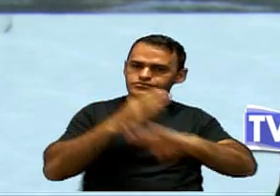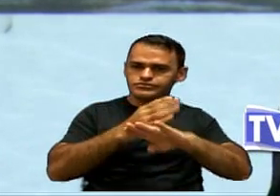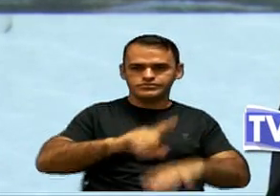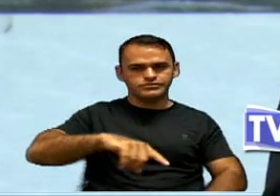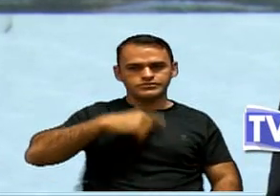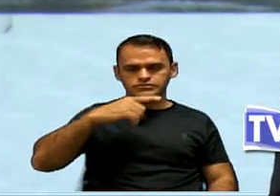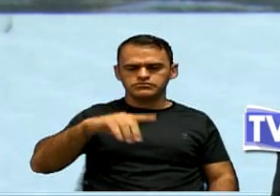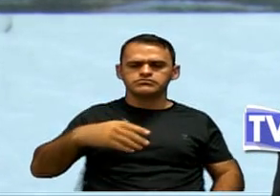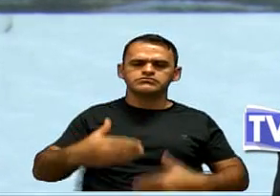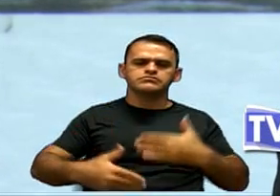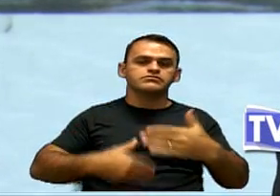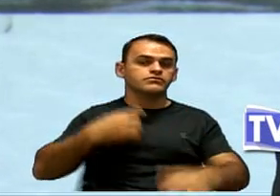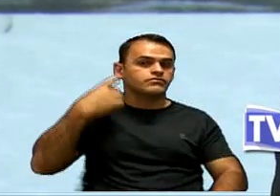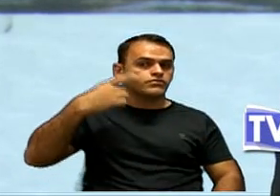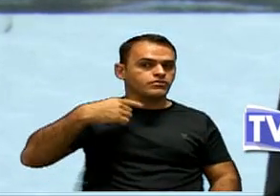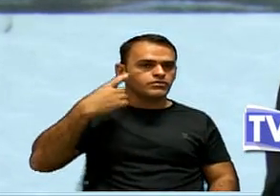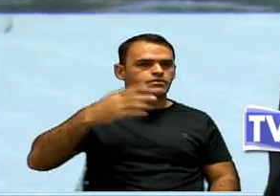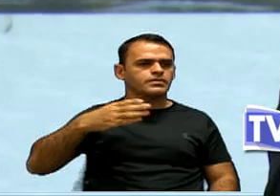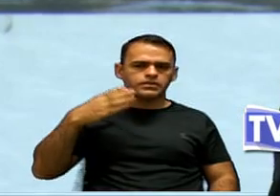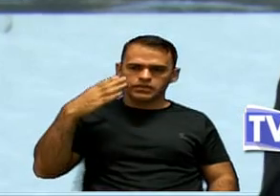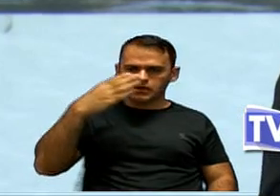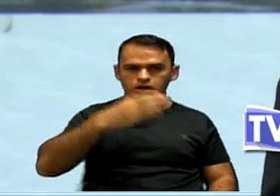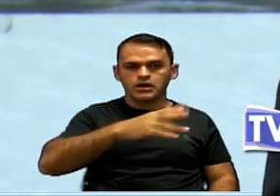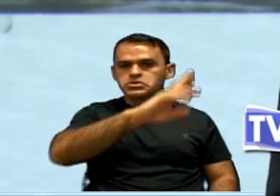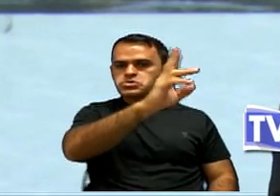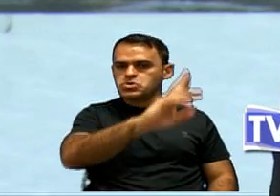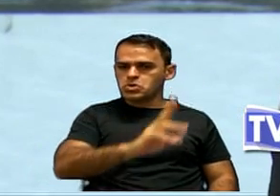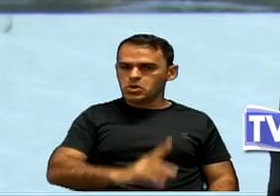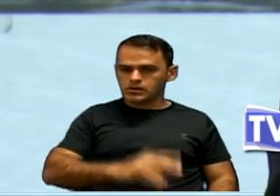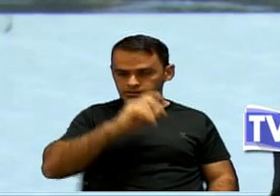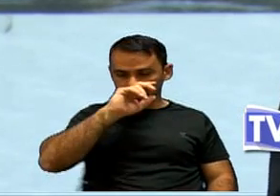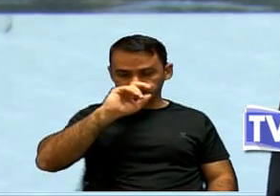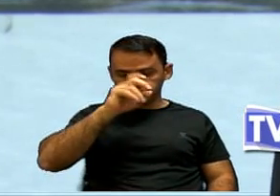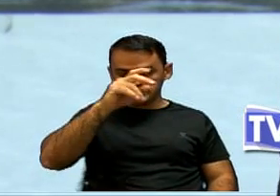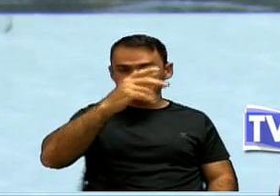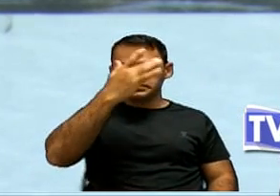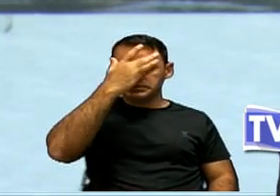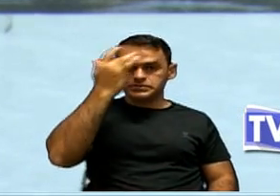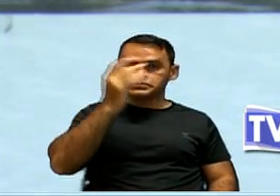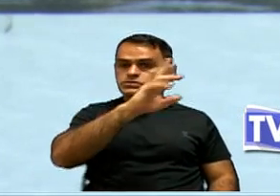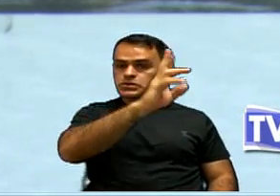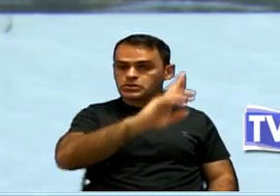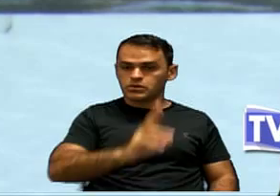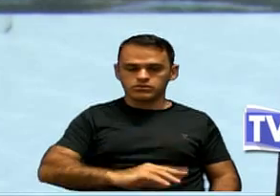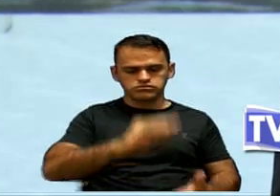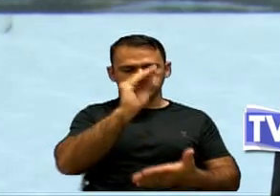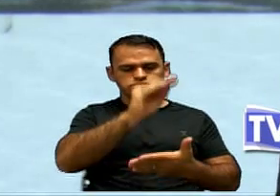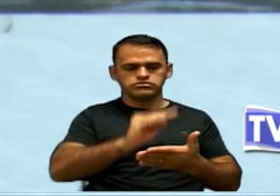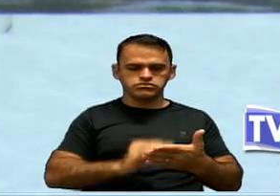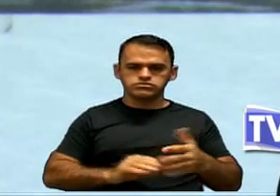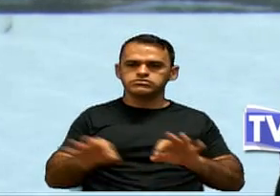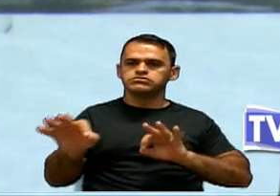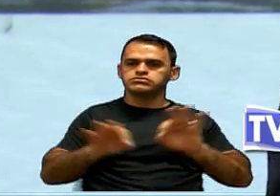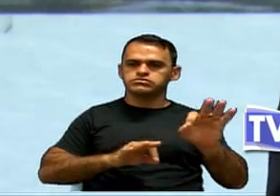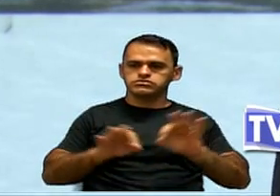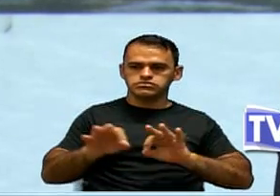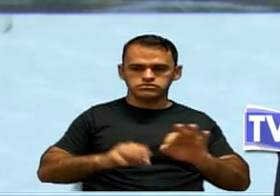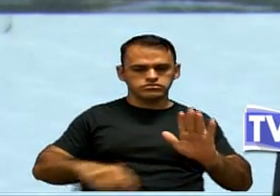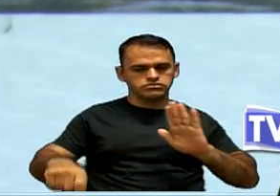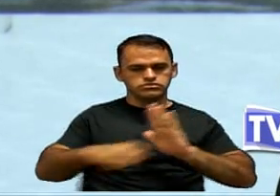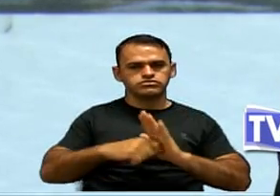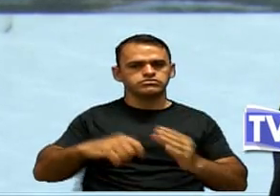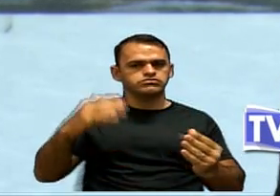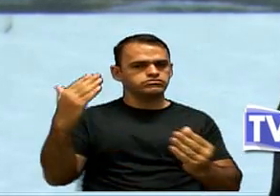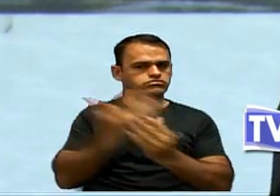vai estar indo lá no Hospital Regional, pegar o nome dessas pacientes que estão com ele, vereador Fernando Dini. E nós vamos fazer novamente outra